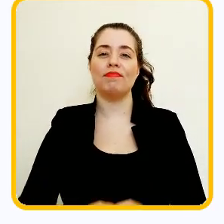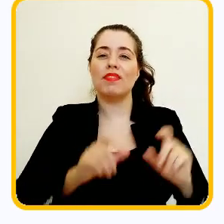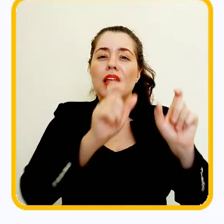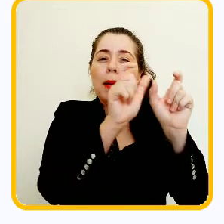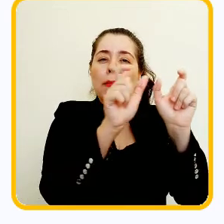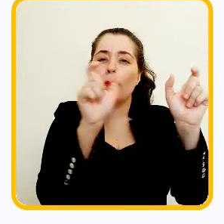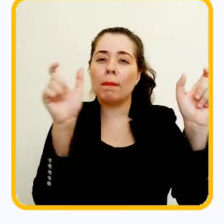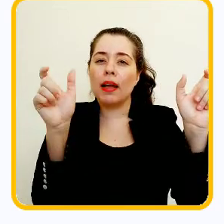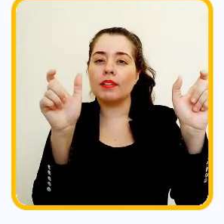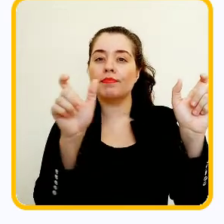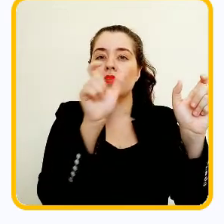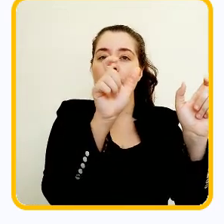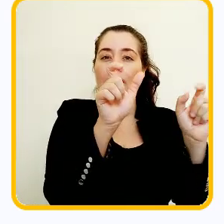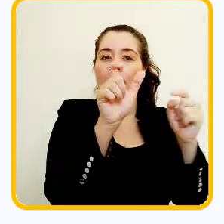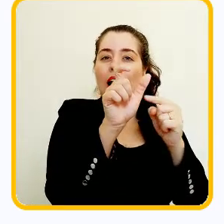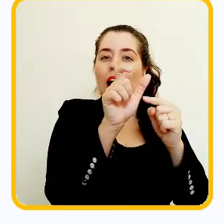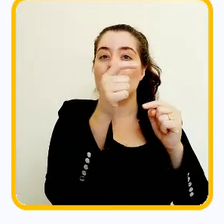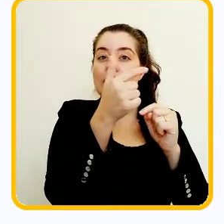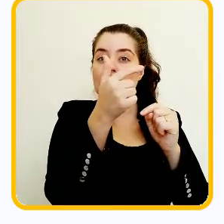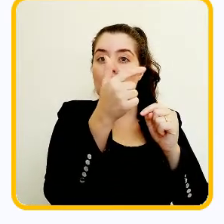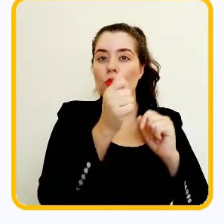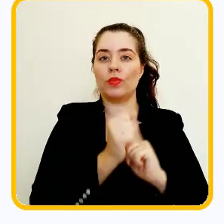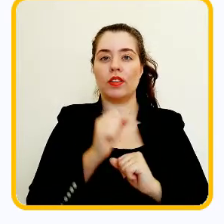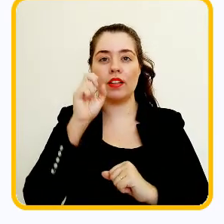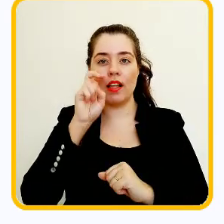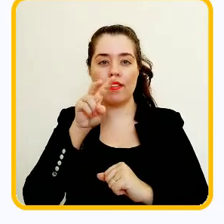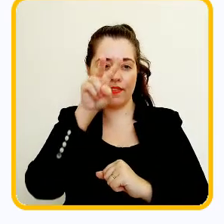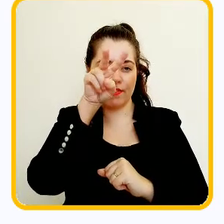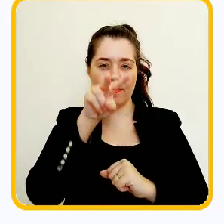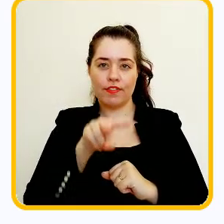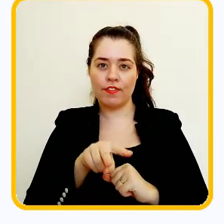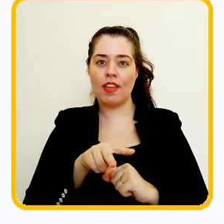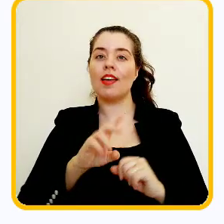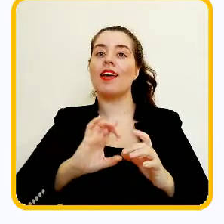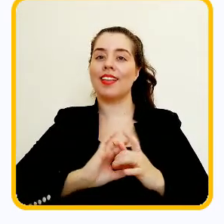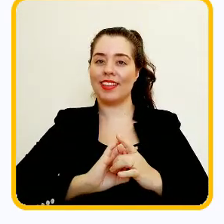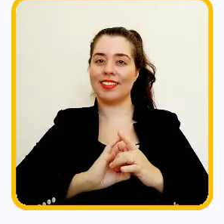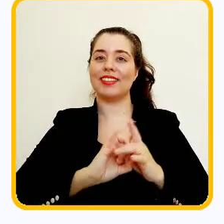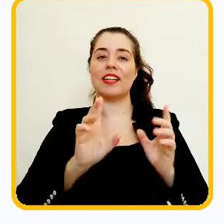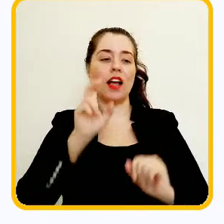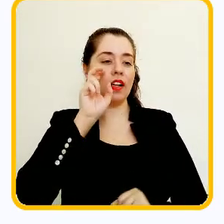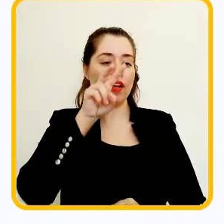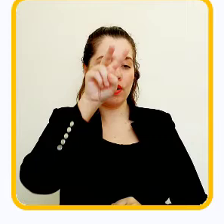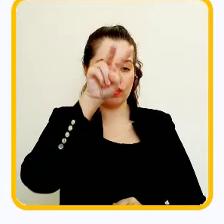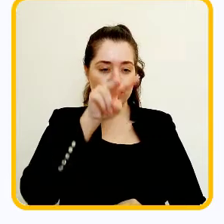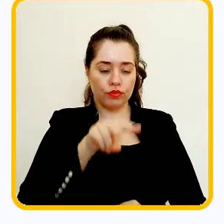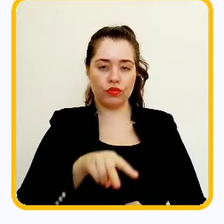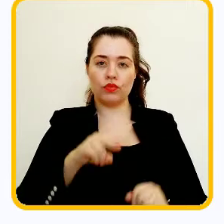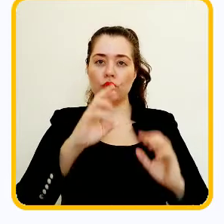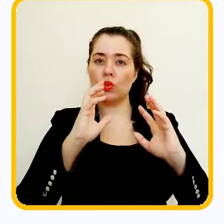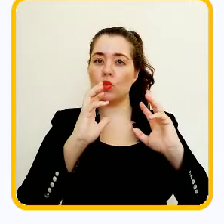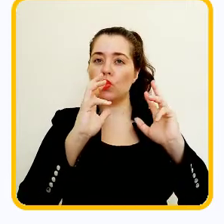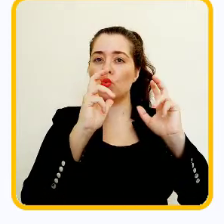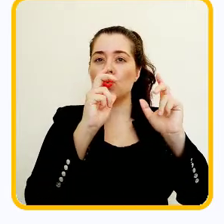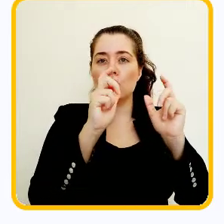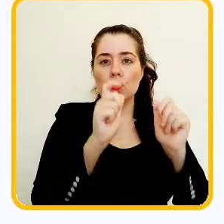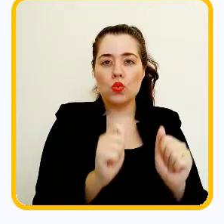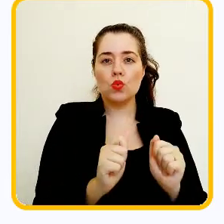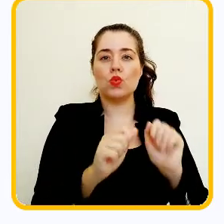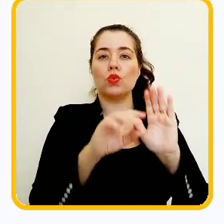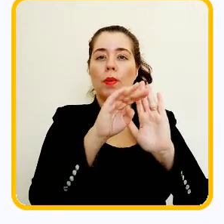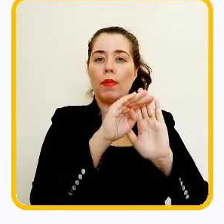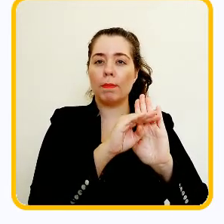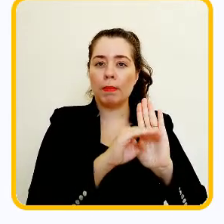A segunda aba da atividade, Ver Item Único, permite uma visualização completa de cada um